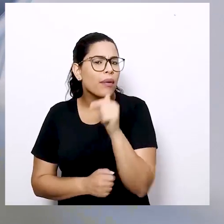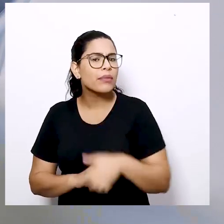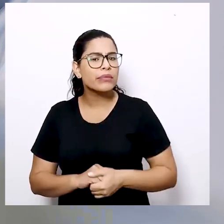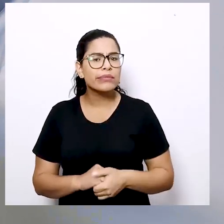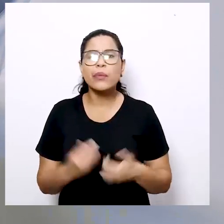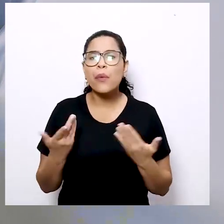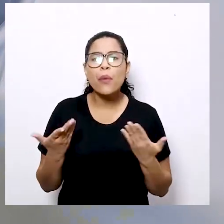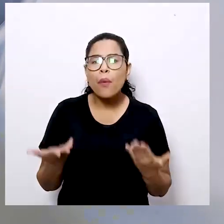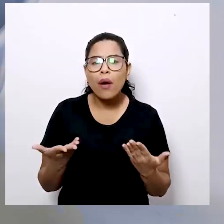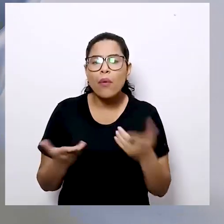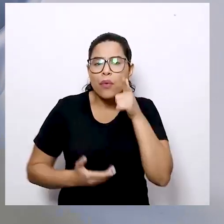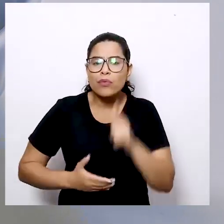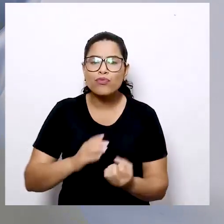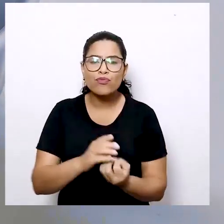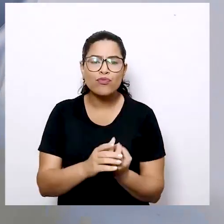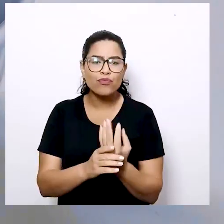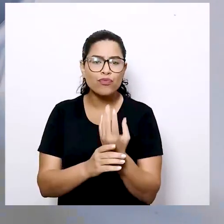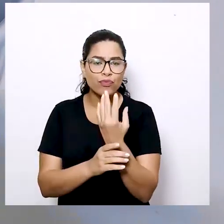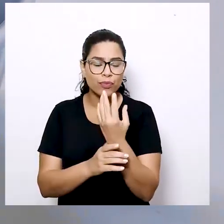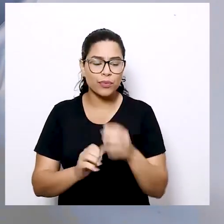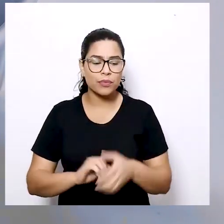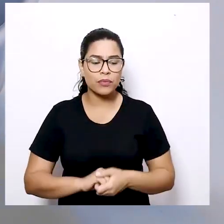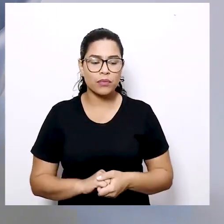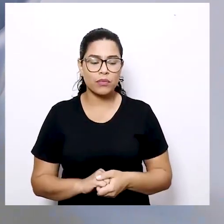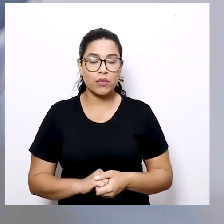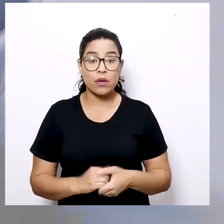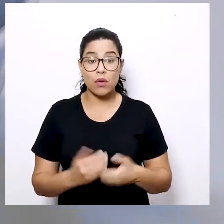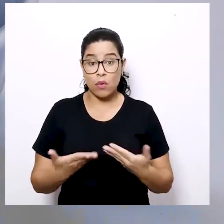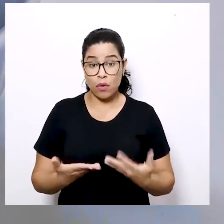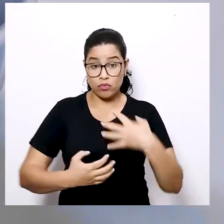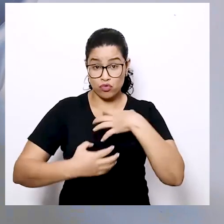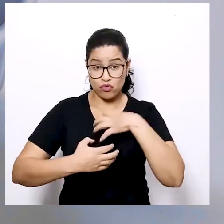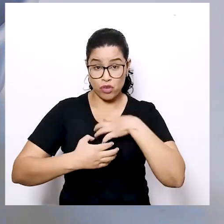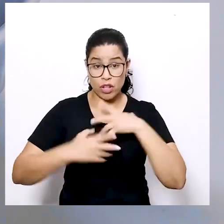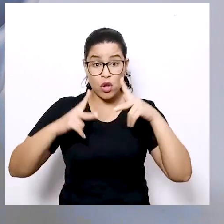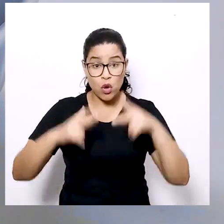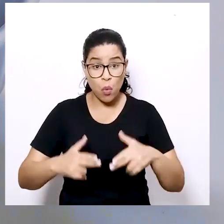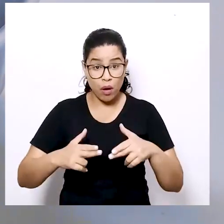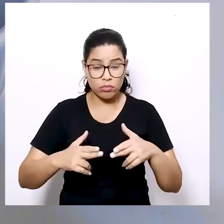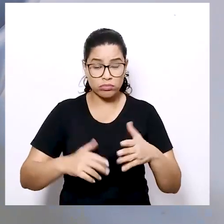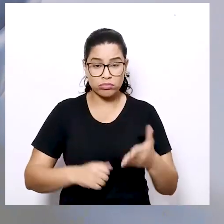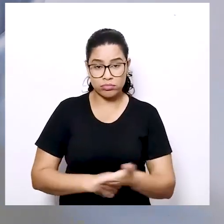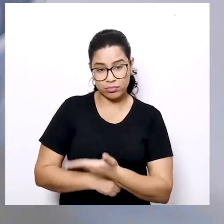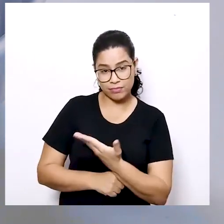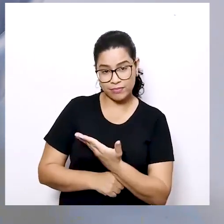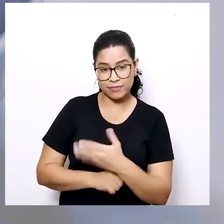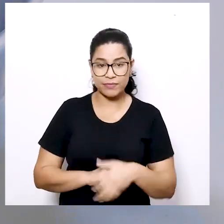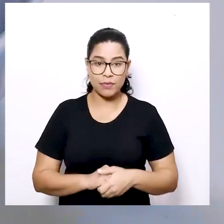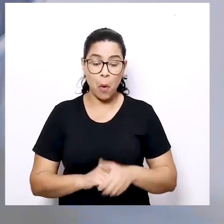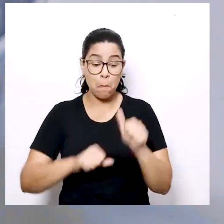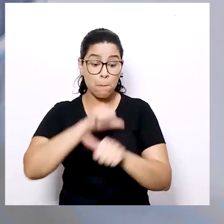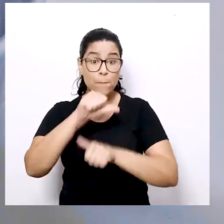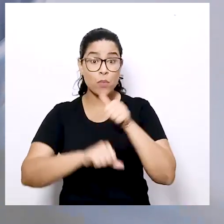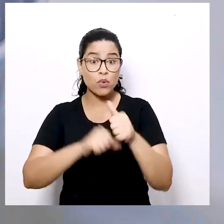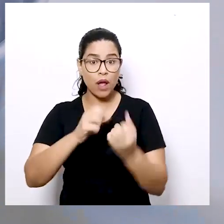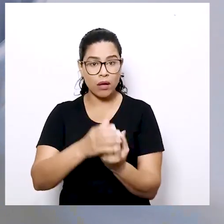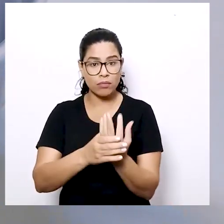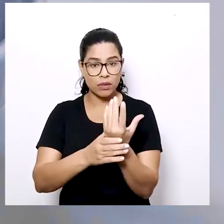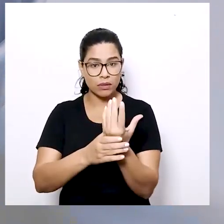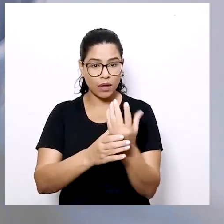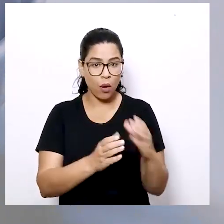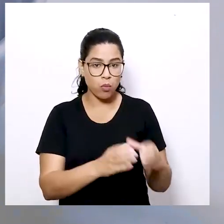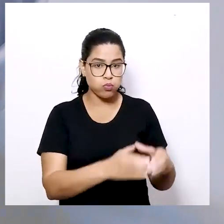água? Quando chegar nesse ponto, vocês precisam transferir a plantinha para um vaso com terra. E